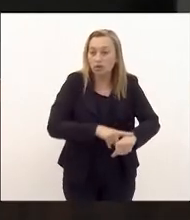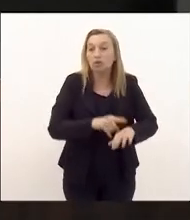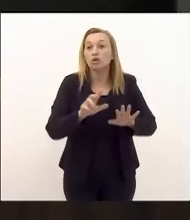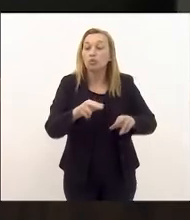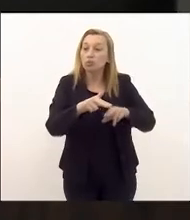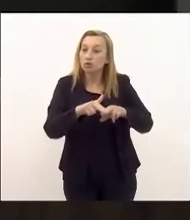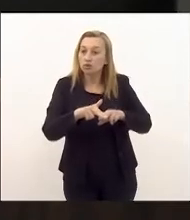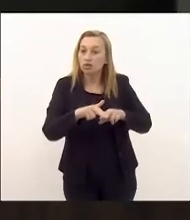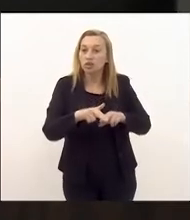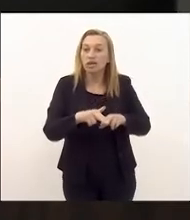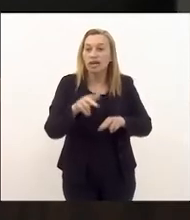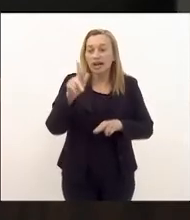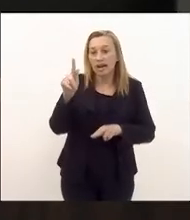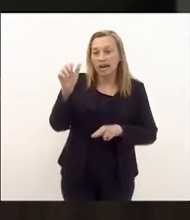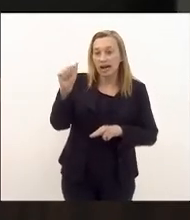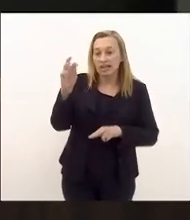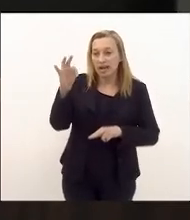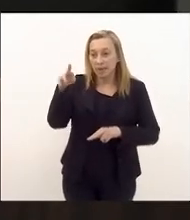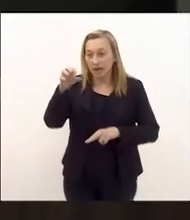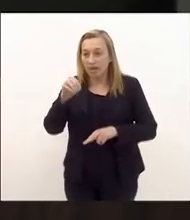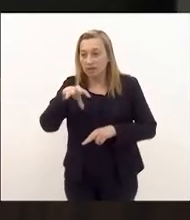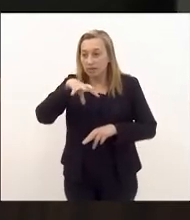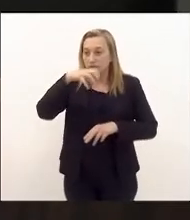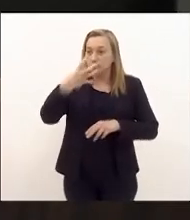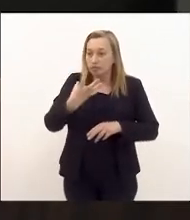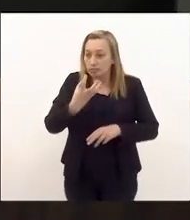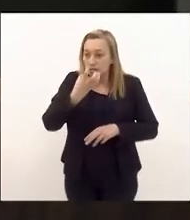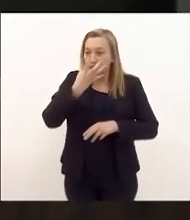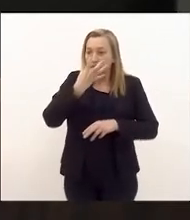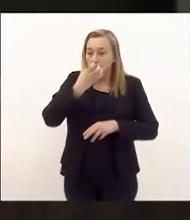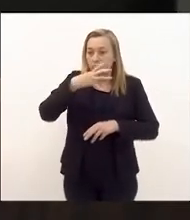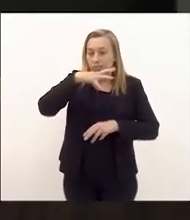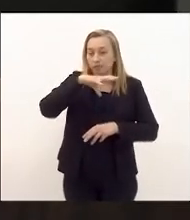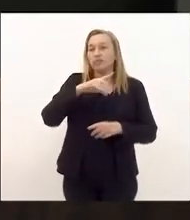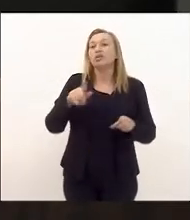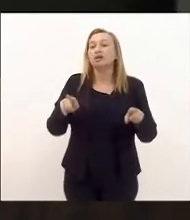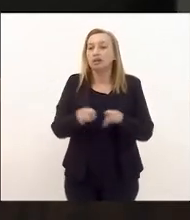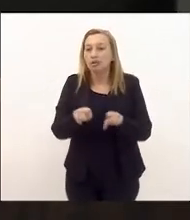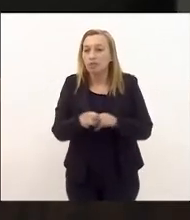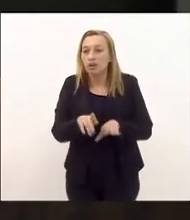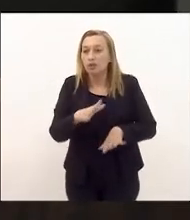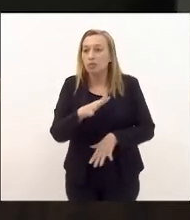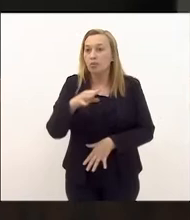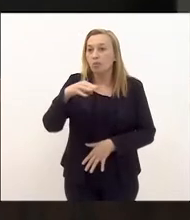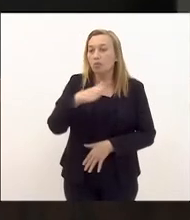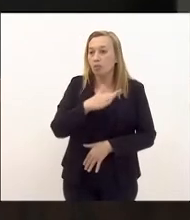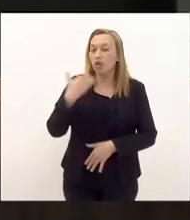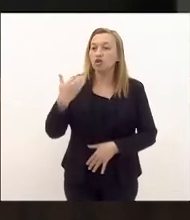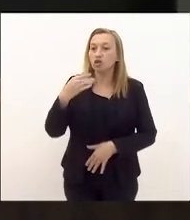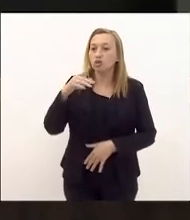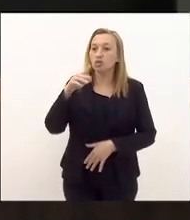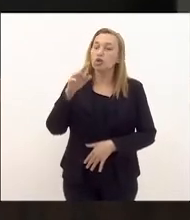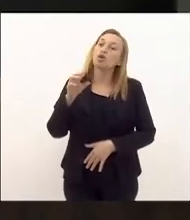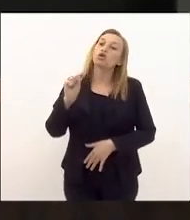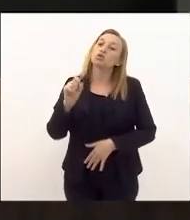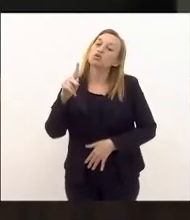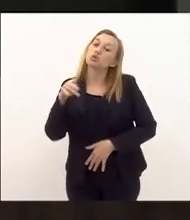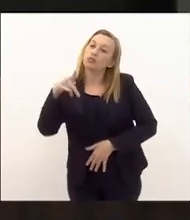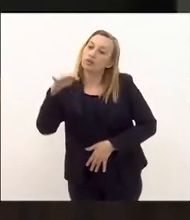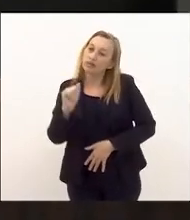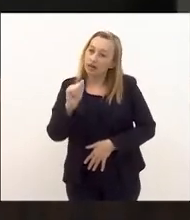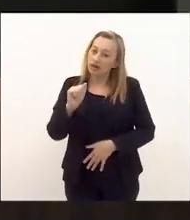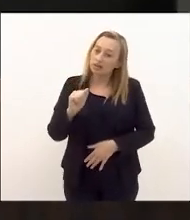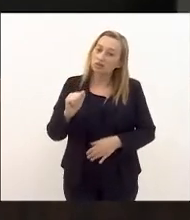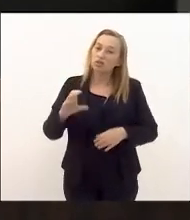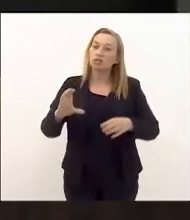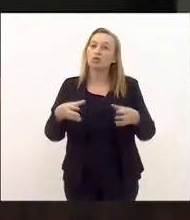de engasgamento, aspiração de corpo estranho e prevenção de morte súbita. Pendendo de parecer das Comissões de